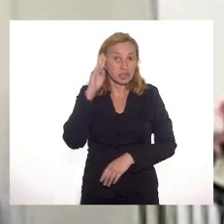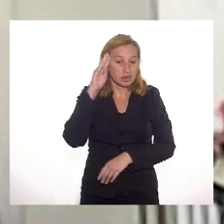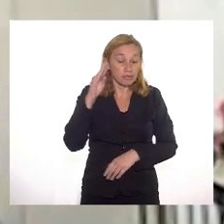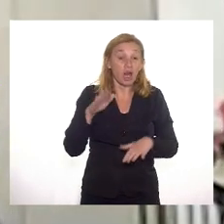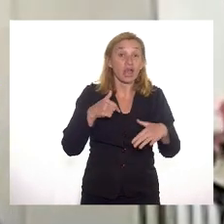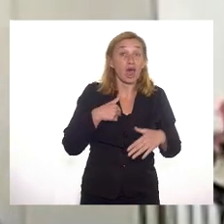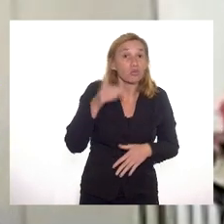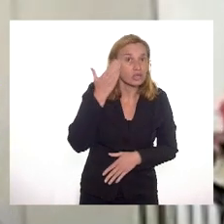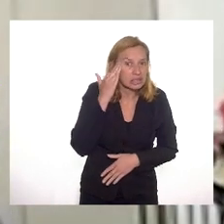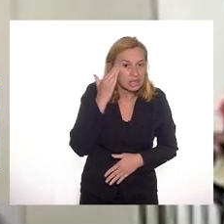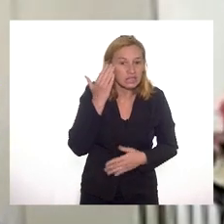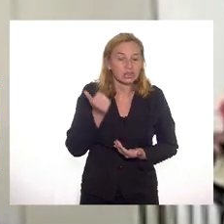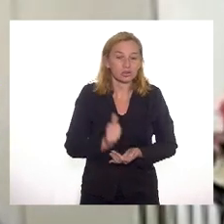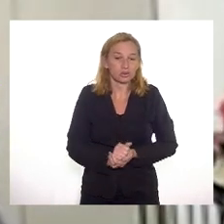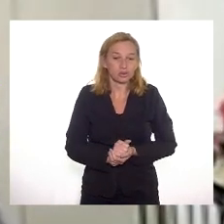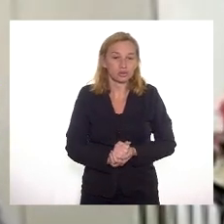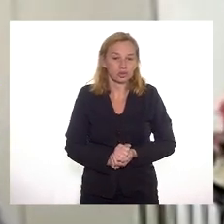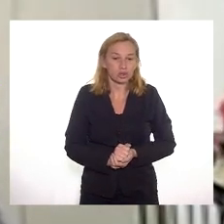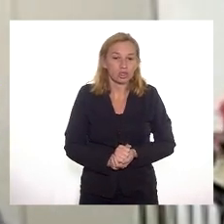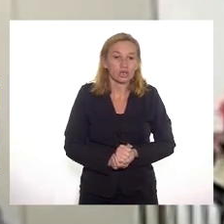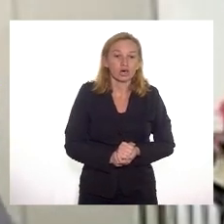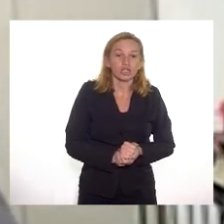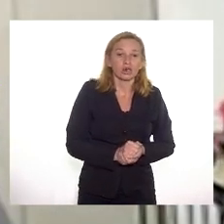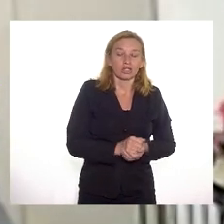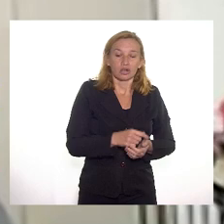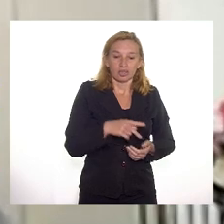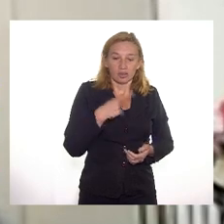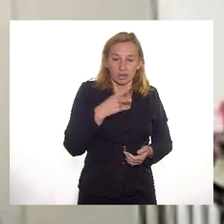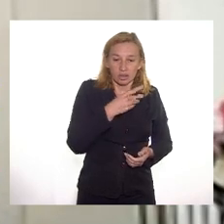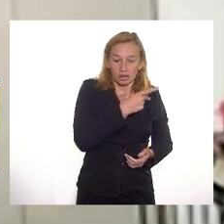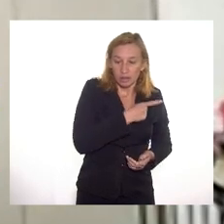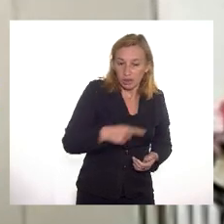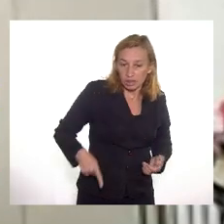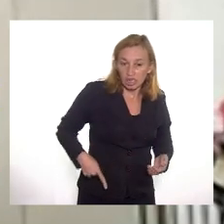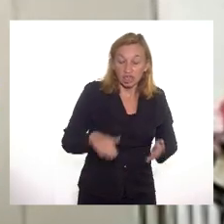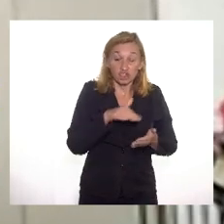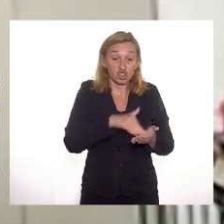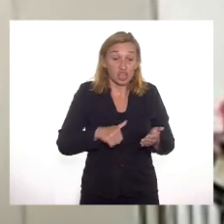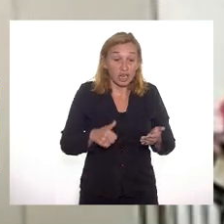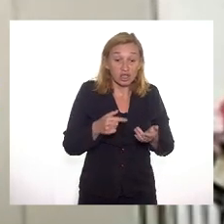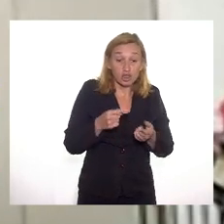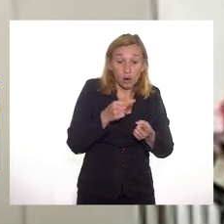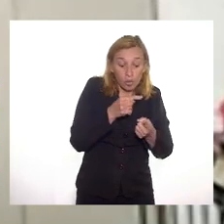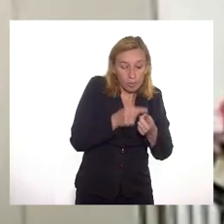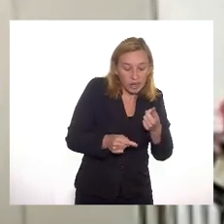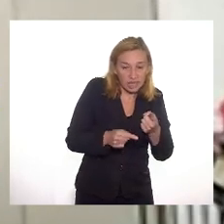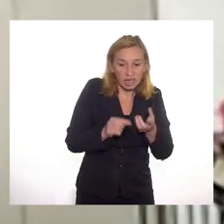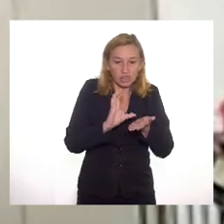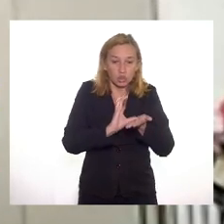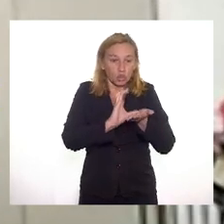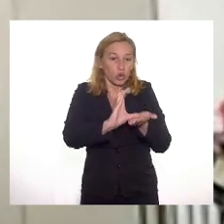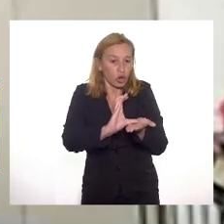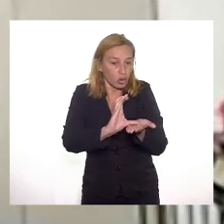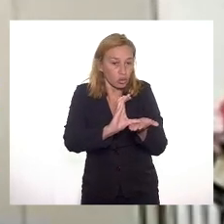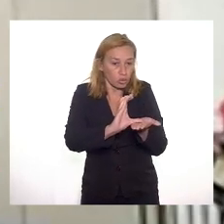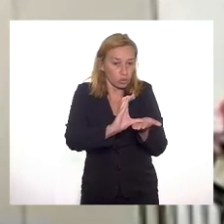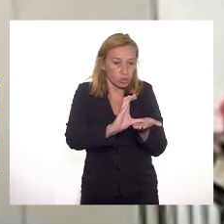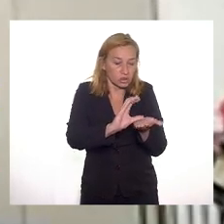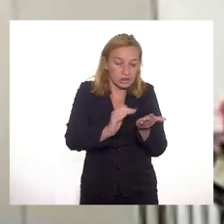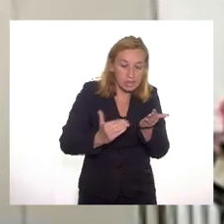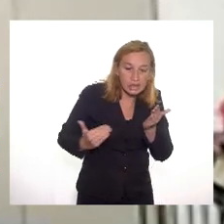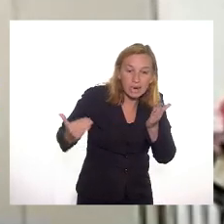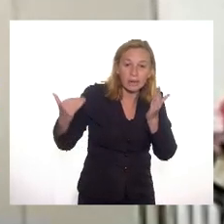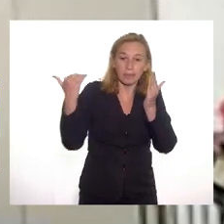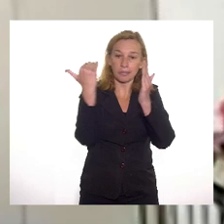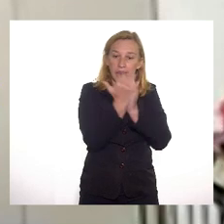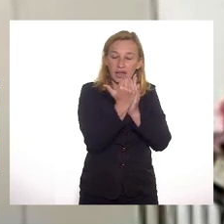eu entendo que o recorte feito pelo presidente em retirar somente uma parcela dos recursos que ultrapassam o que